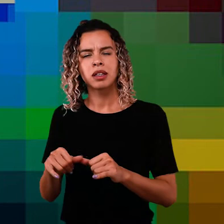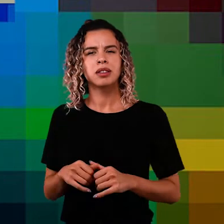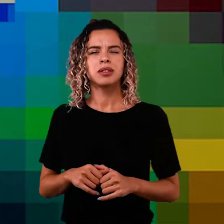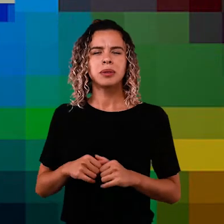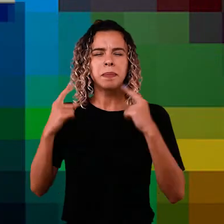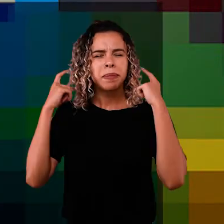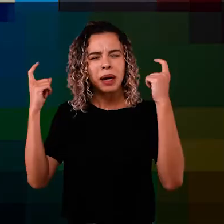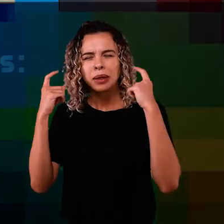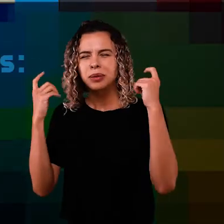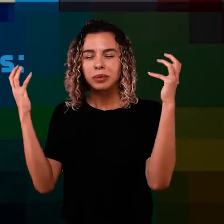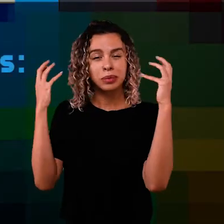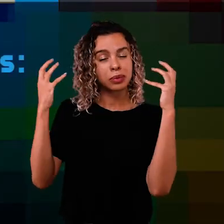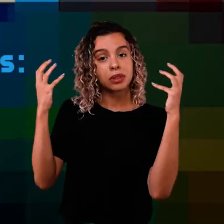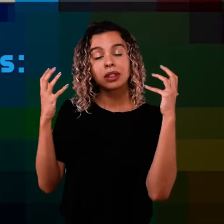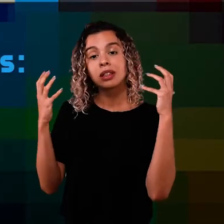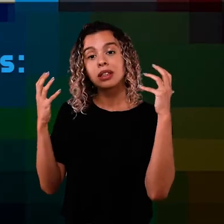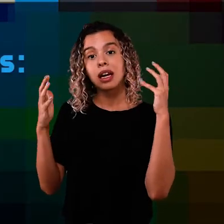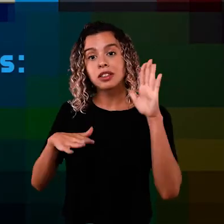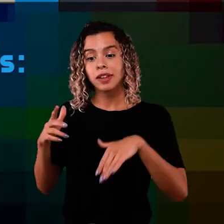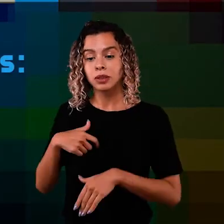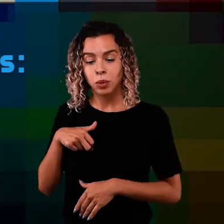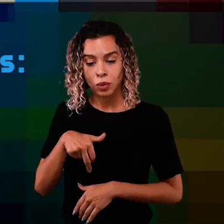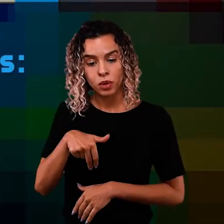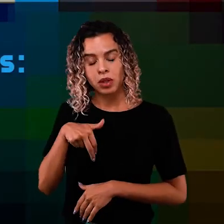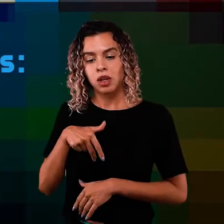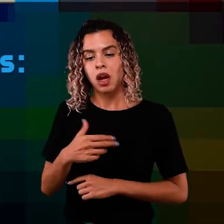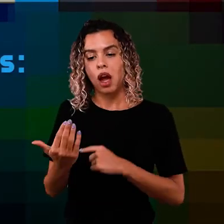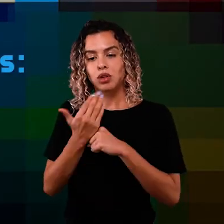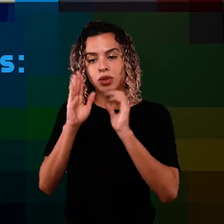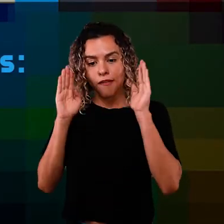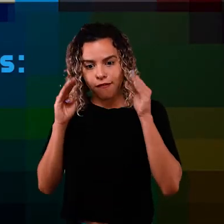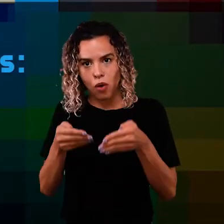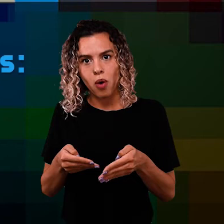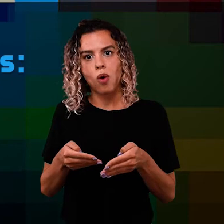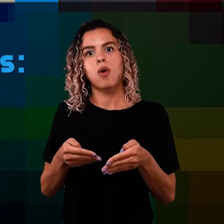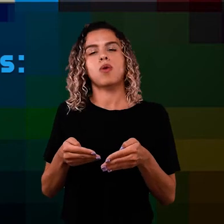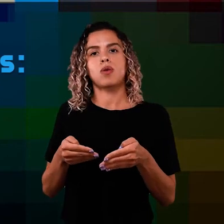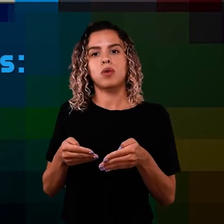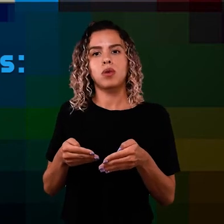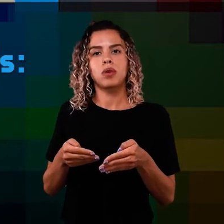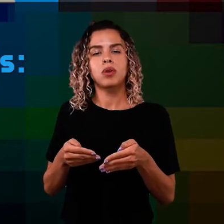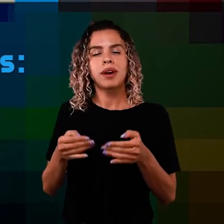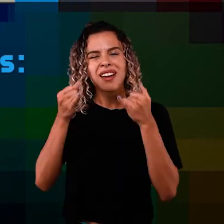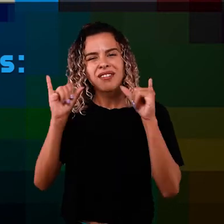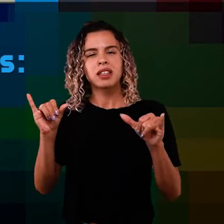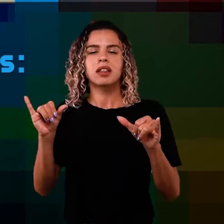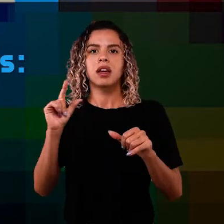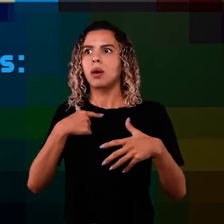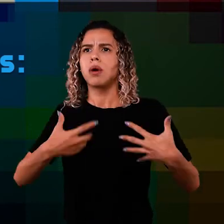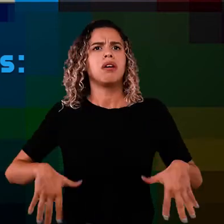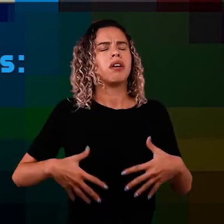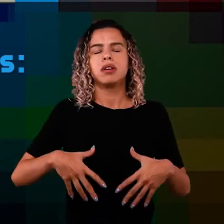no supermercado, um lugar barulhento, então essas coisas que eu faço me ajudam a direcionar o foco ali pra minha estereotipia